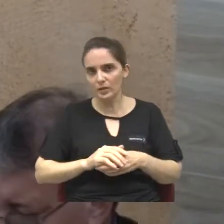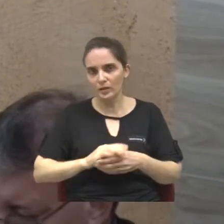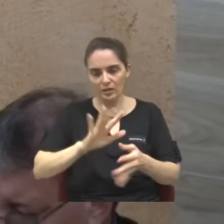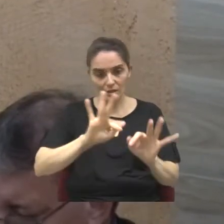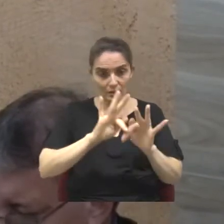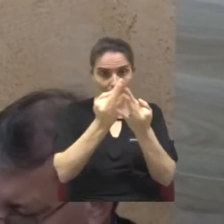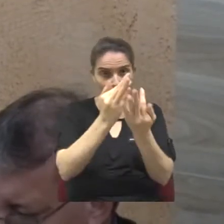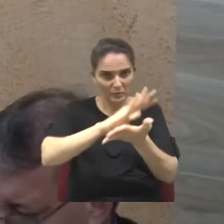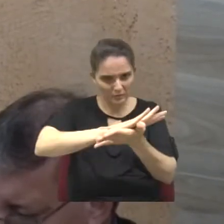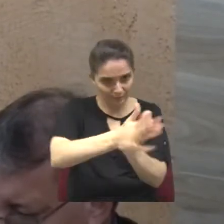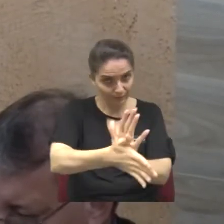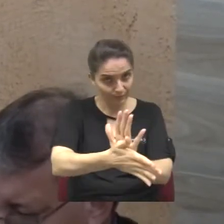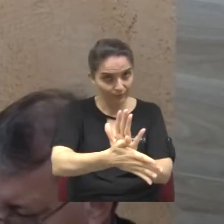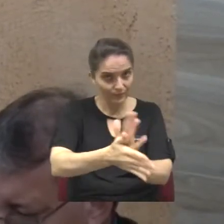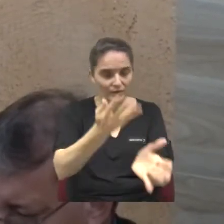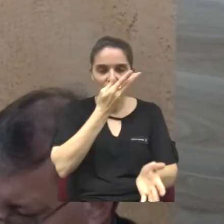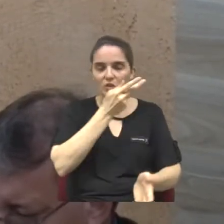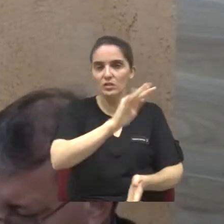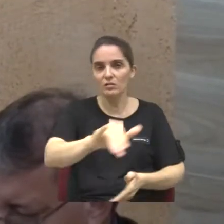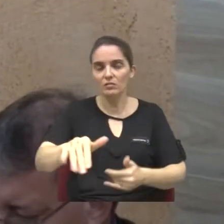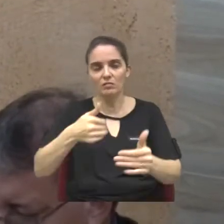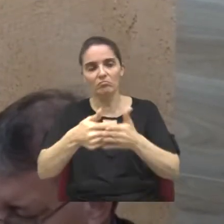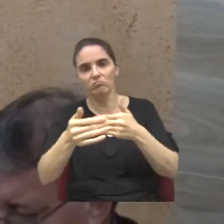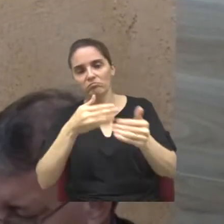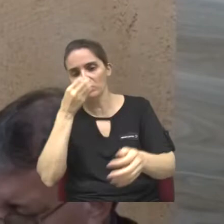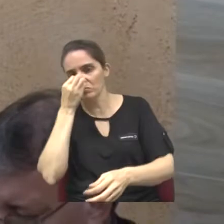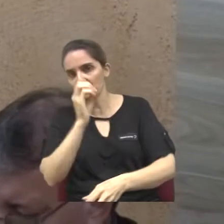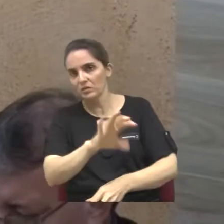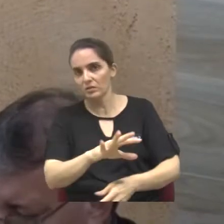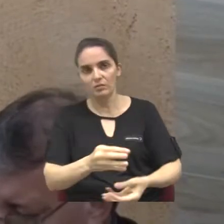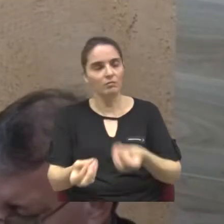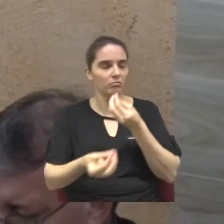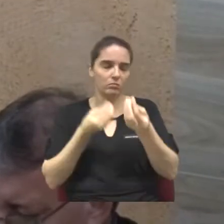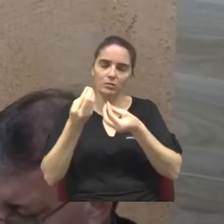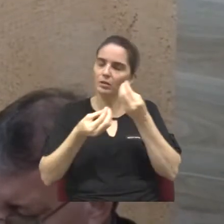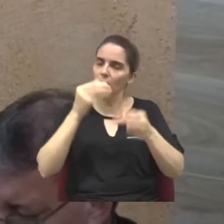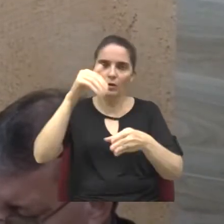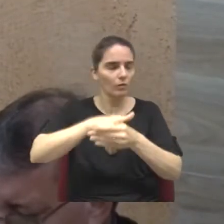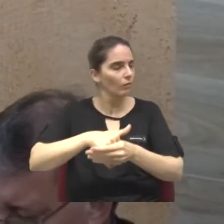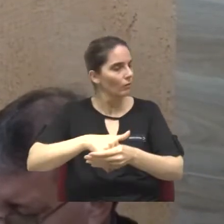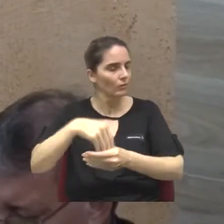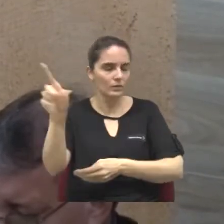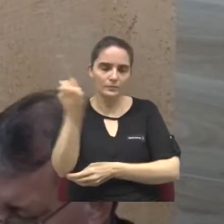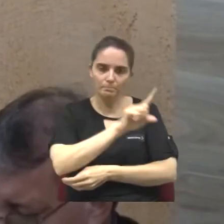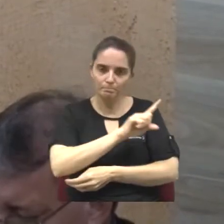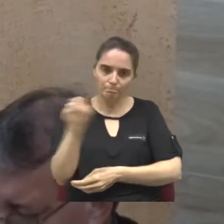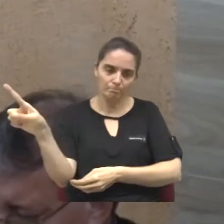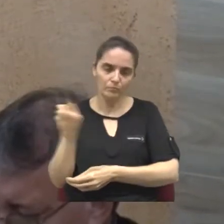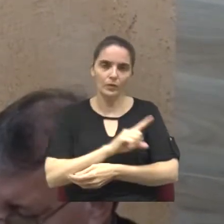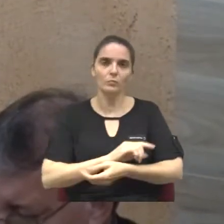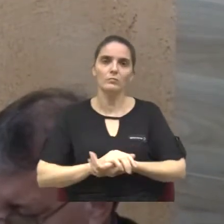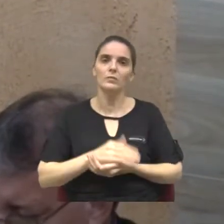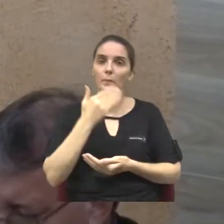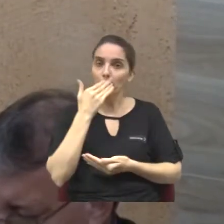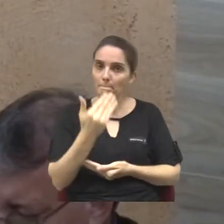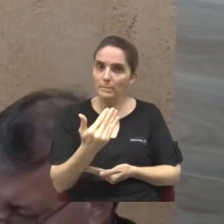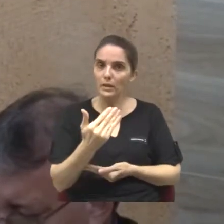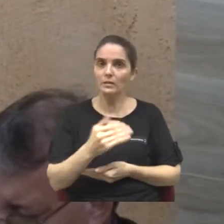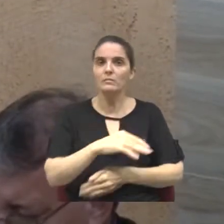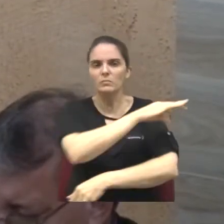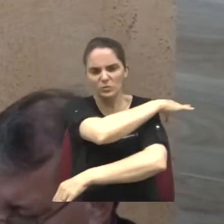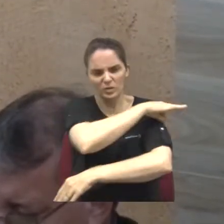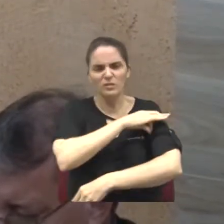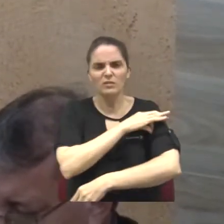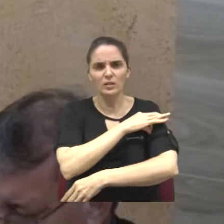vulnerável as nossas crianças? Então não tem como, não vou votar favorável e peço, senhor prefeito, tenha mais respeito com